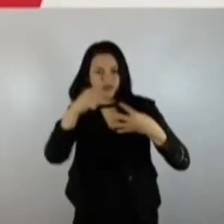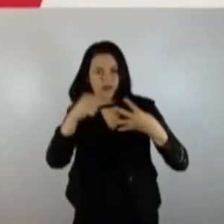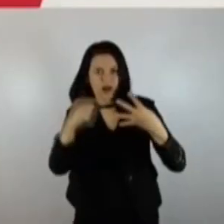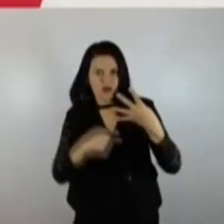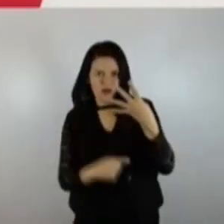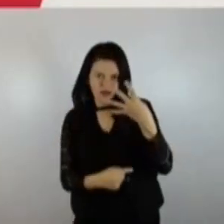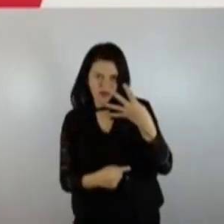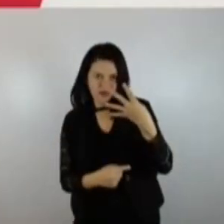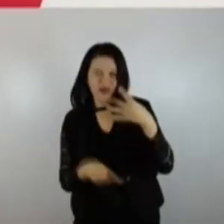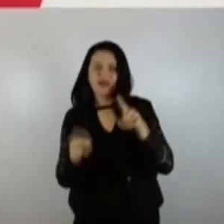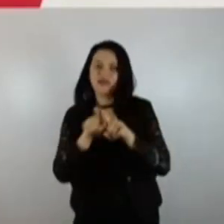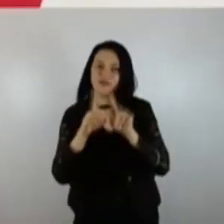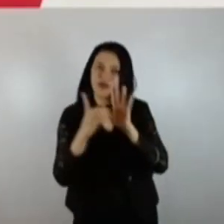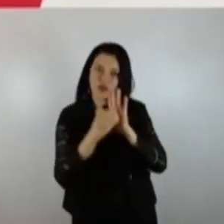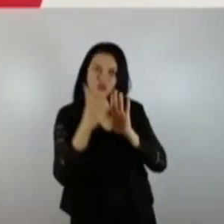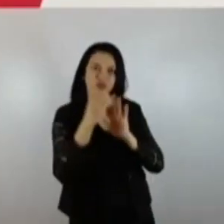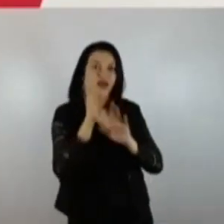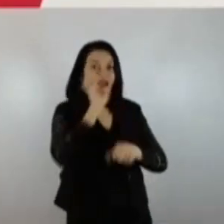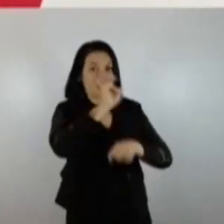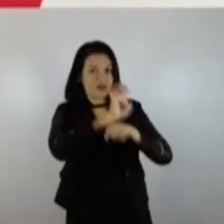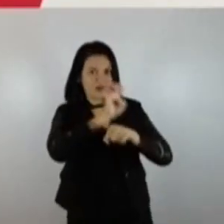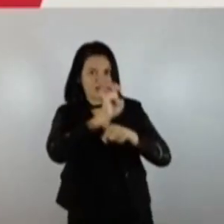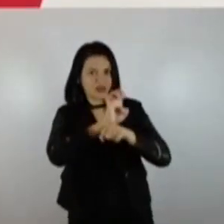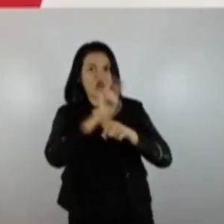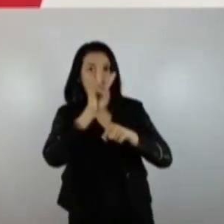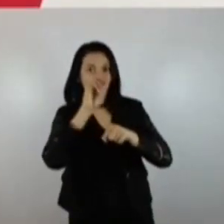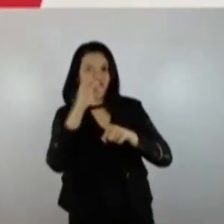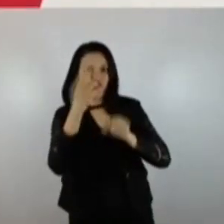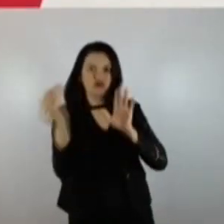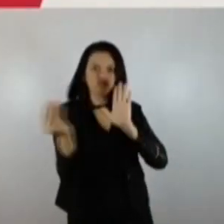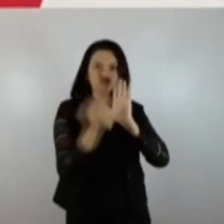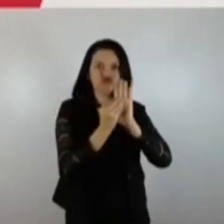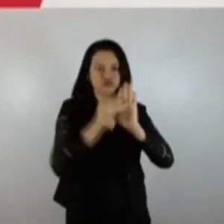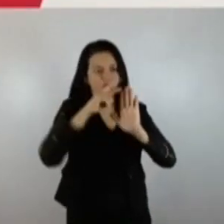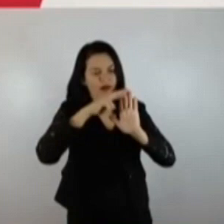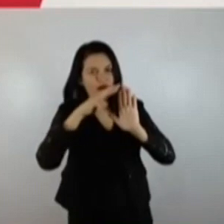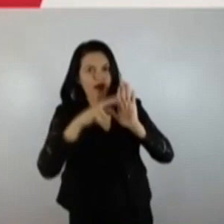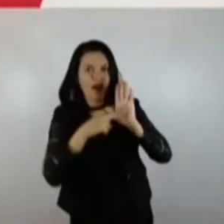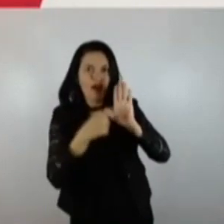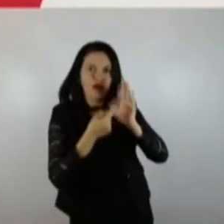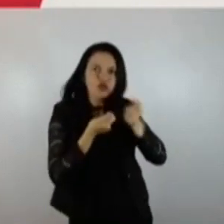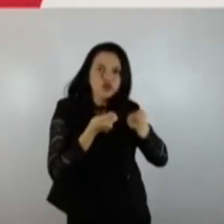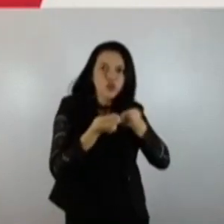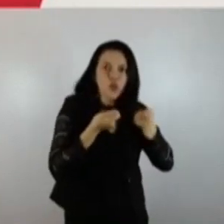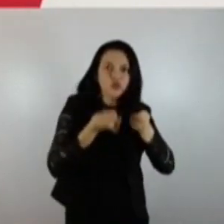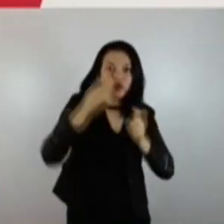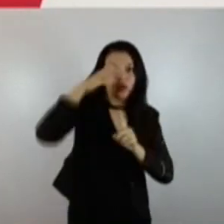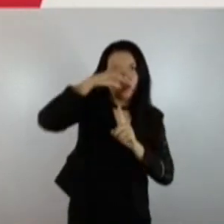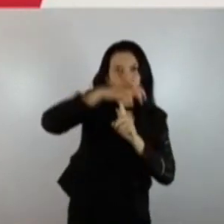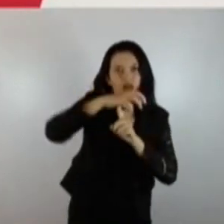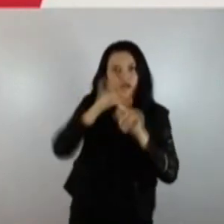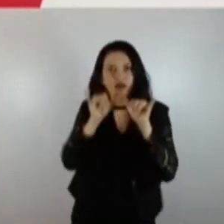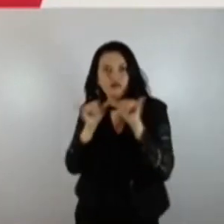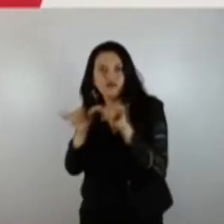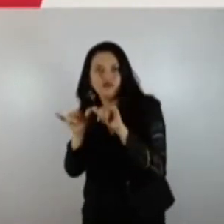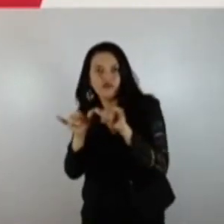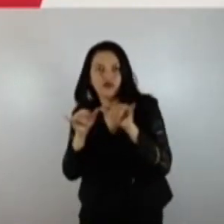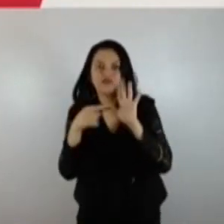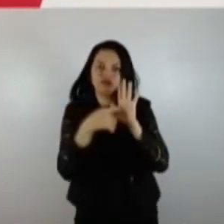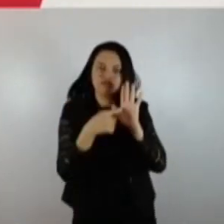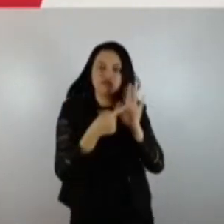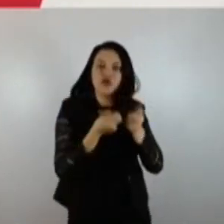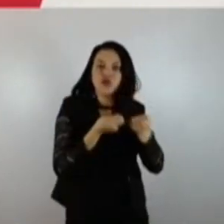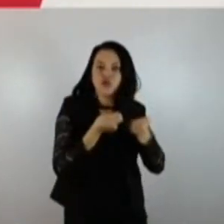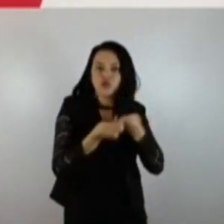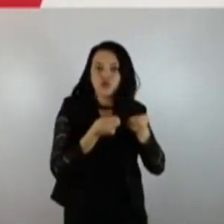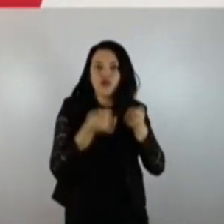Do mesmo modo, no decreto estadual, vou fixar regras de controle no que se refere a feiras e mercados, similares